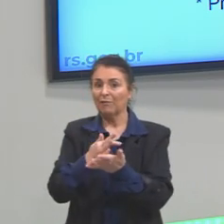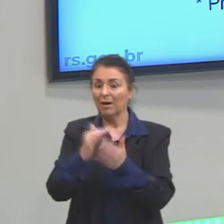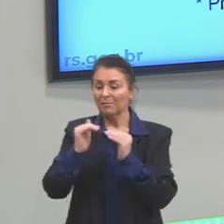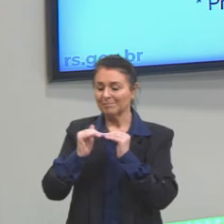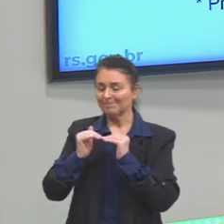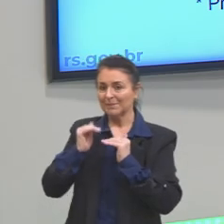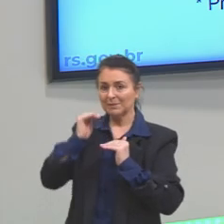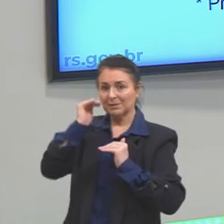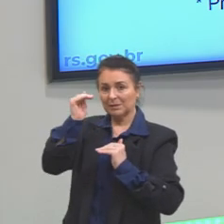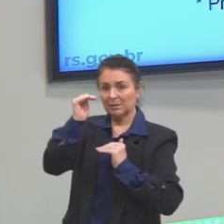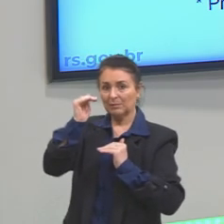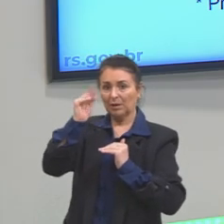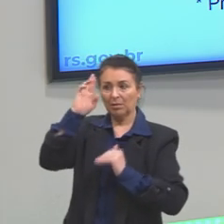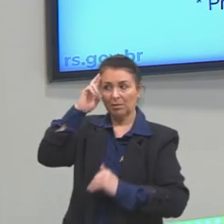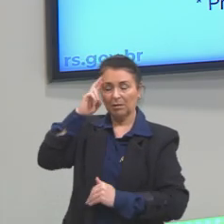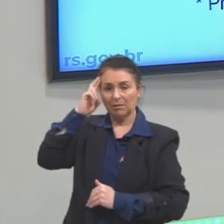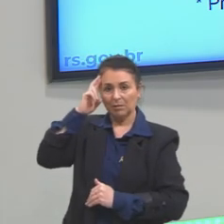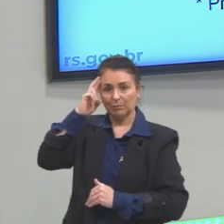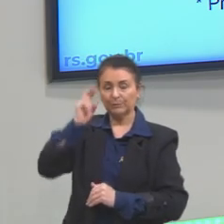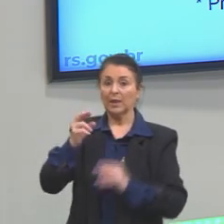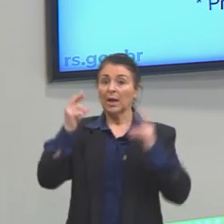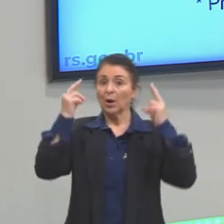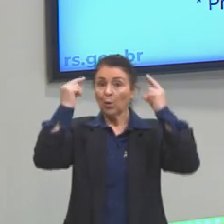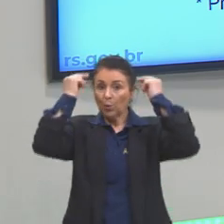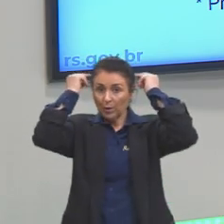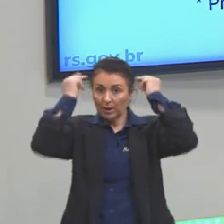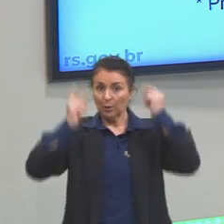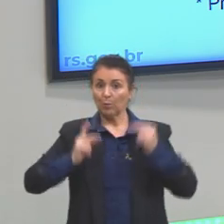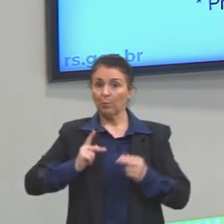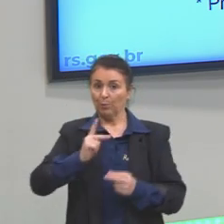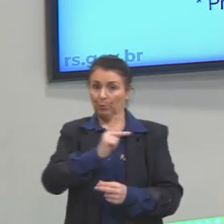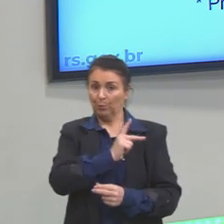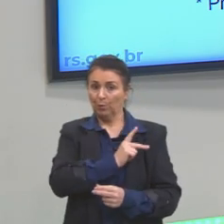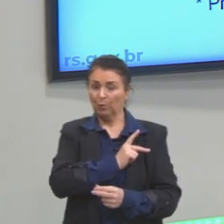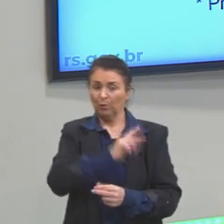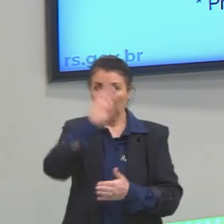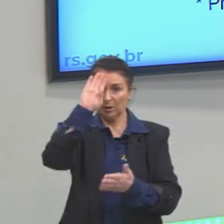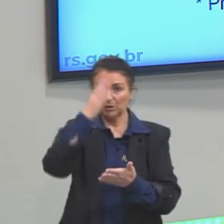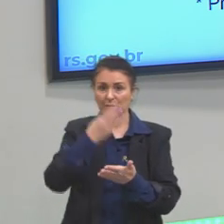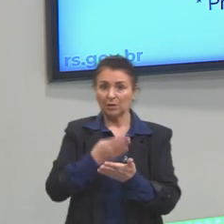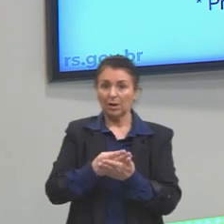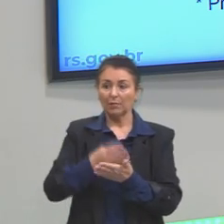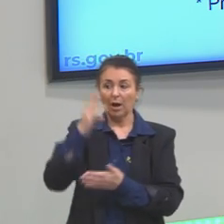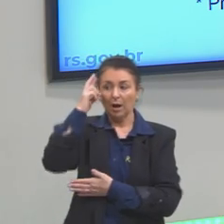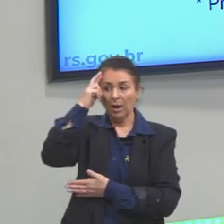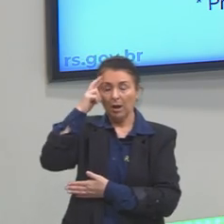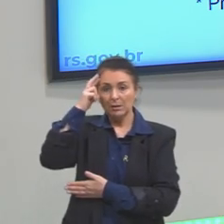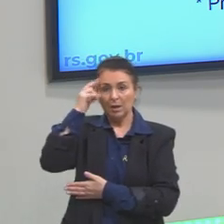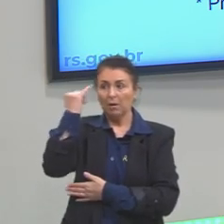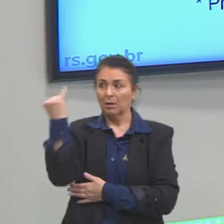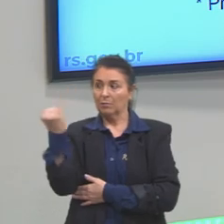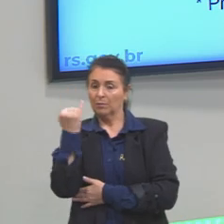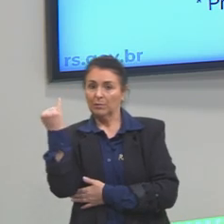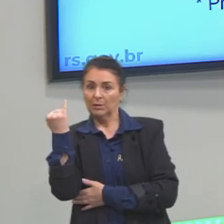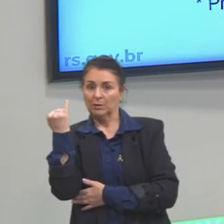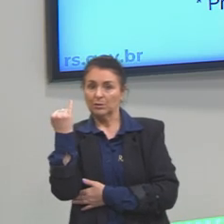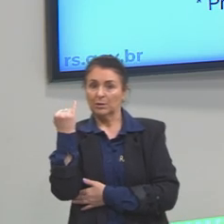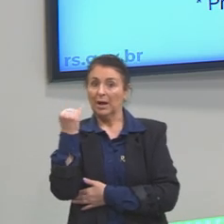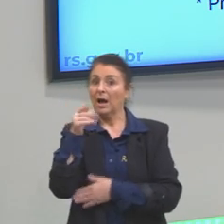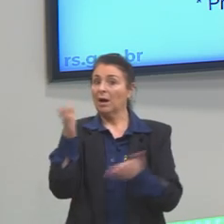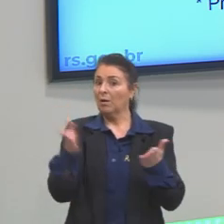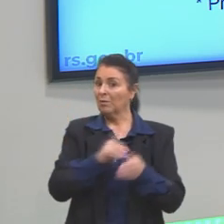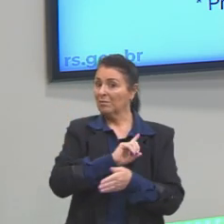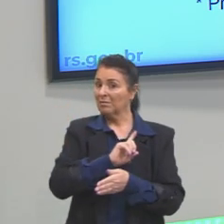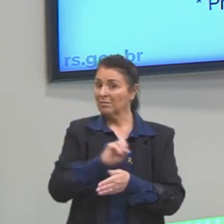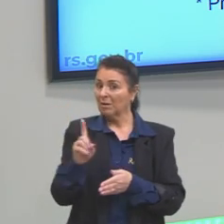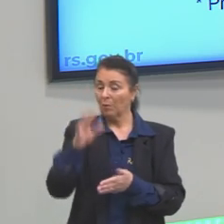para os gregos a razão era muito importante aqui não que a fé passa importante não mas a razão a razão passa para segundo